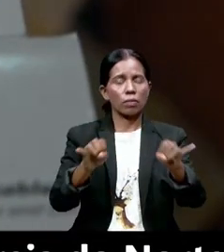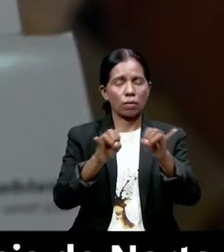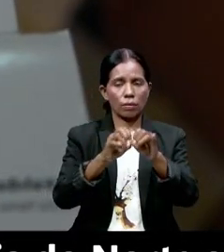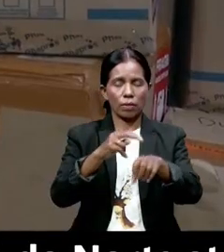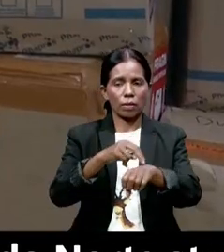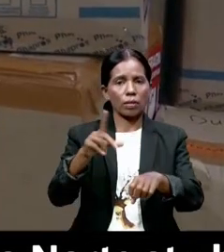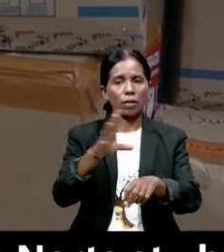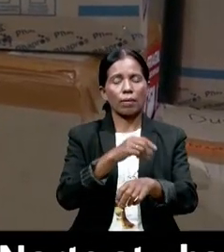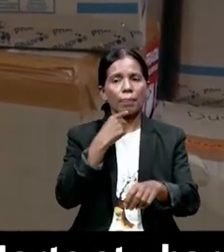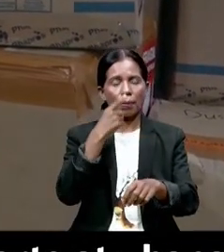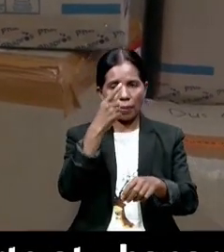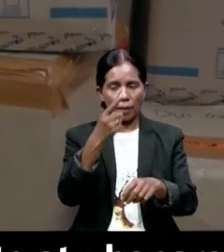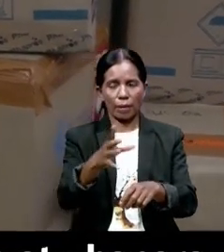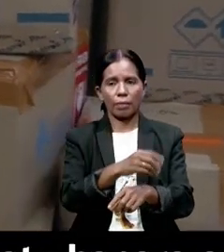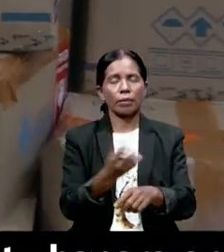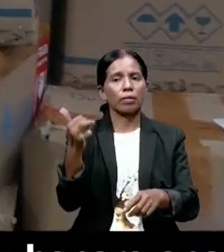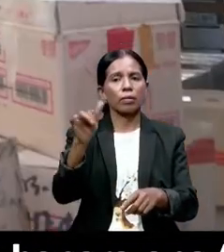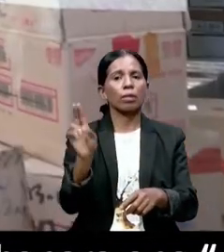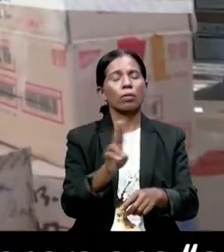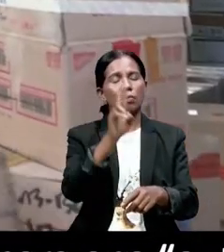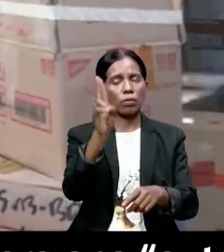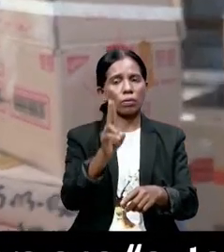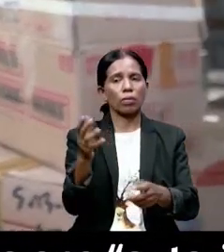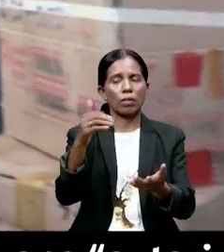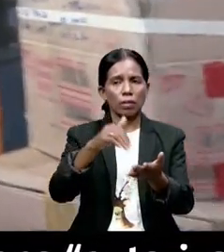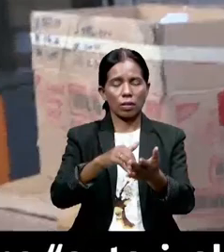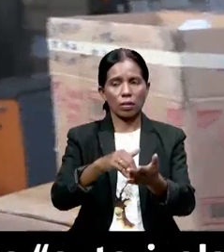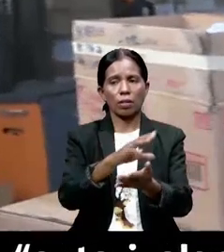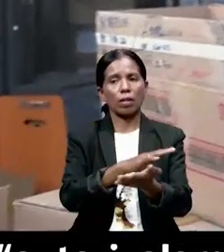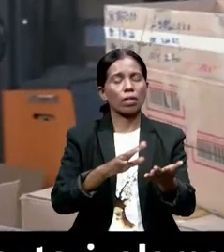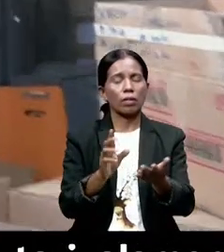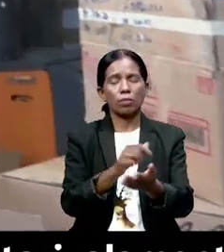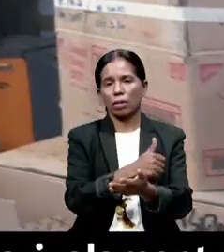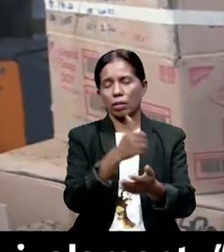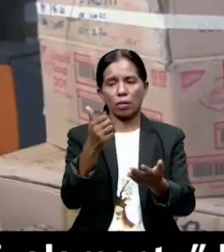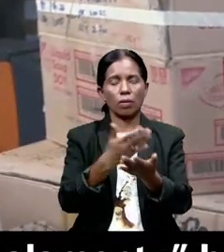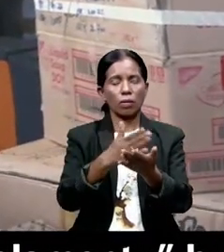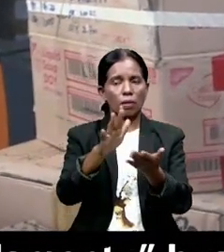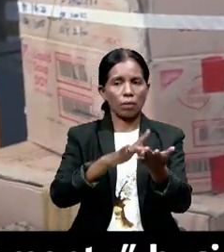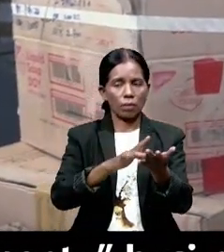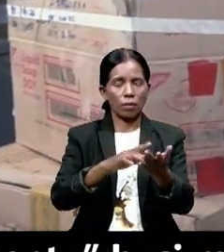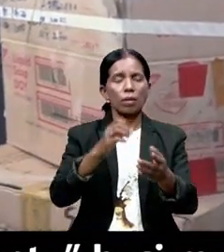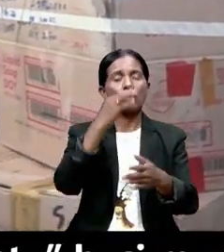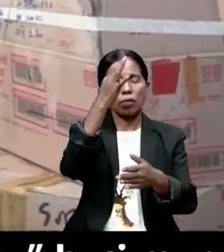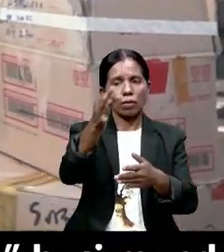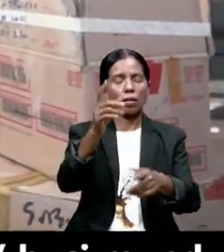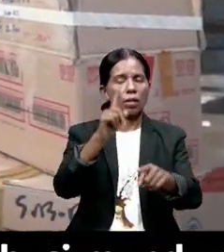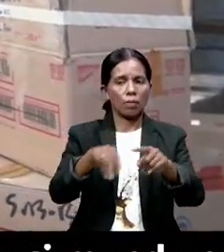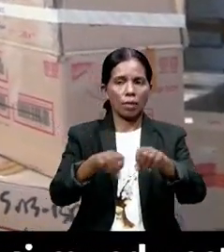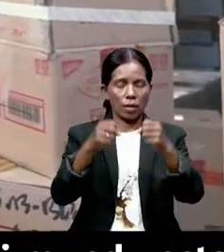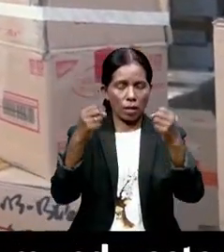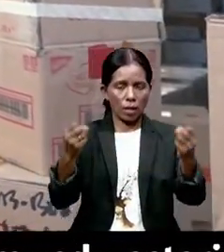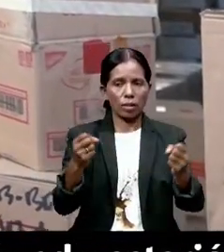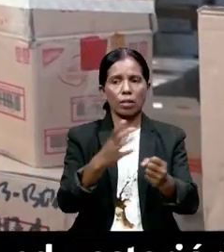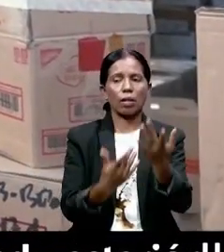no Produto Médico ATTEN, Sira se usa fali fórmula CELUC, onde compra em Morocco, no neia futuro, la bela estraga no suno.